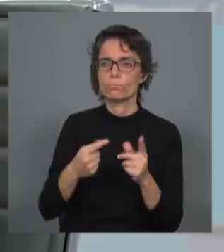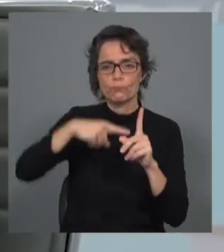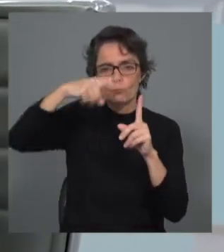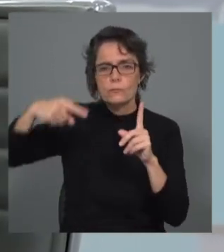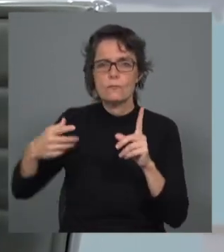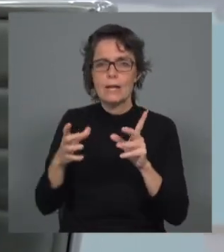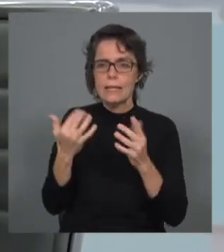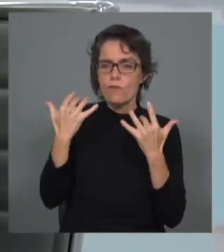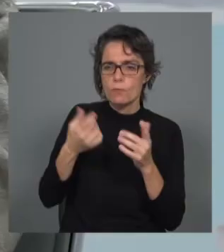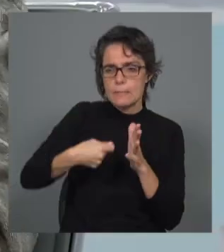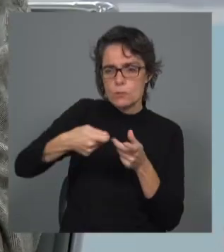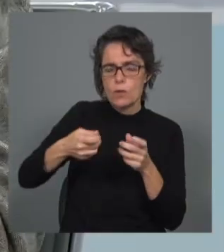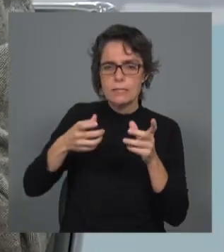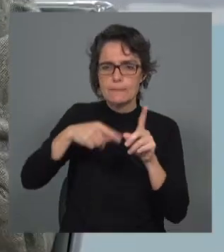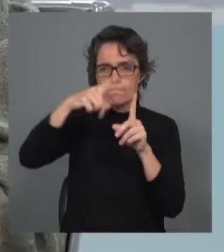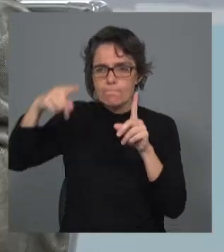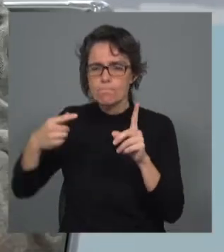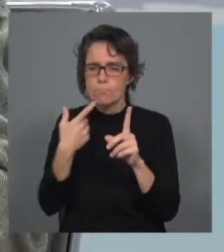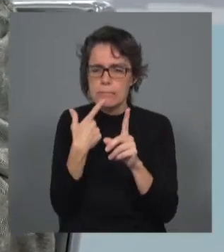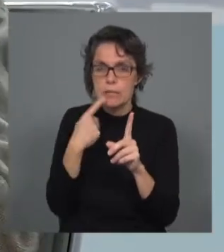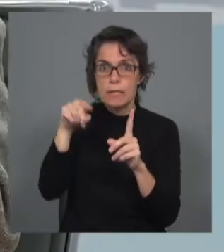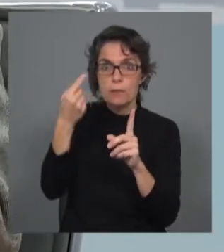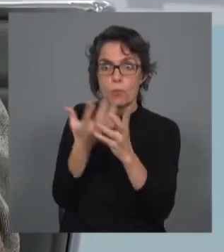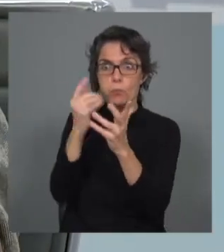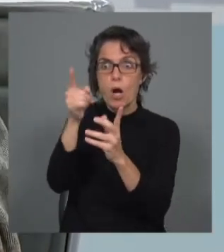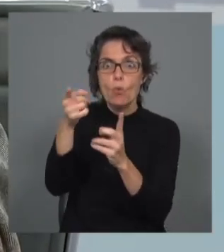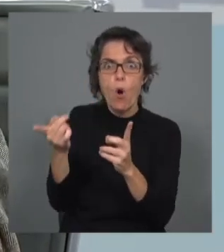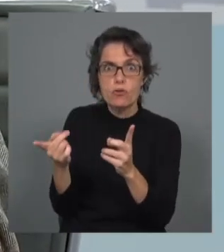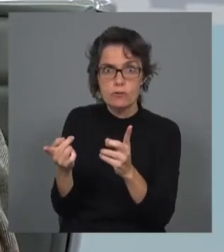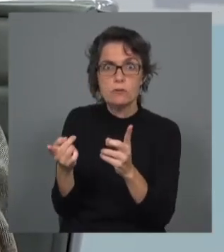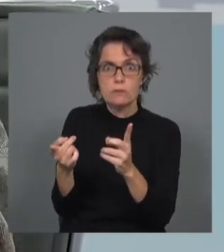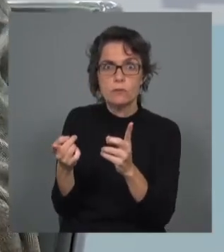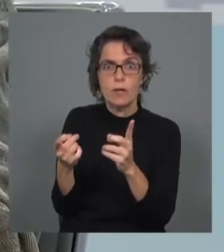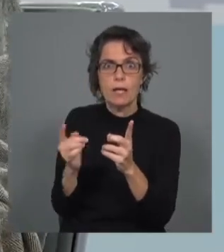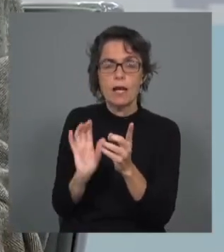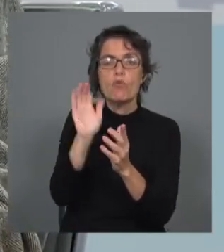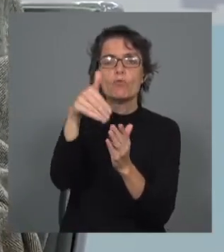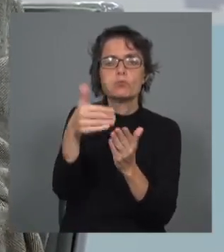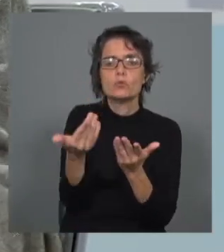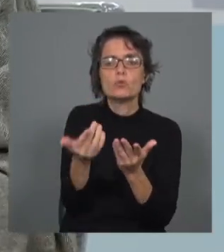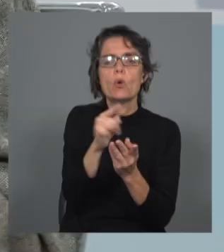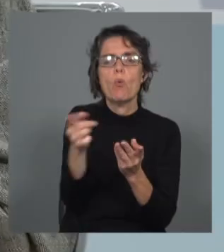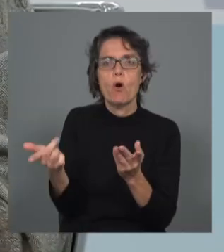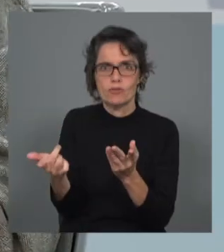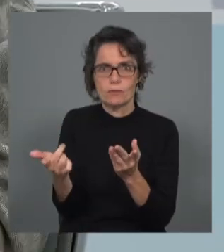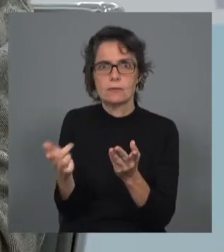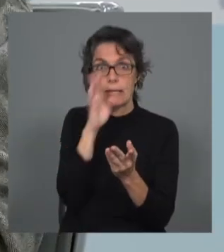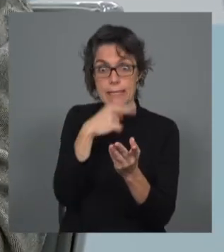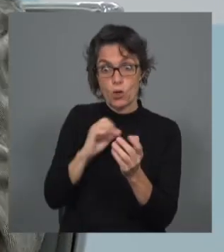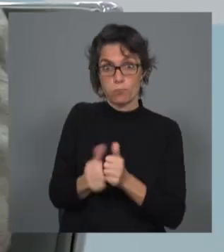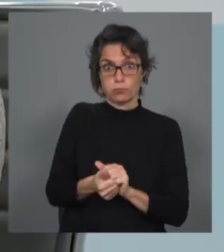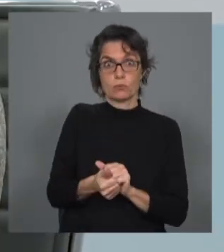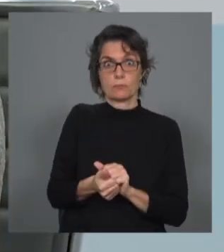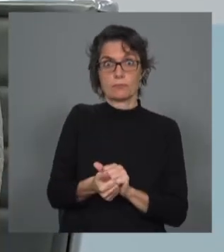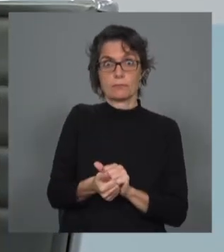management económicos, para saber que impactos é que cada uma destas coisas tem na sua atividade